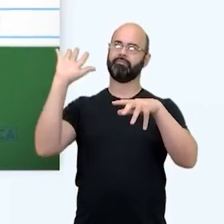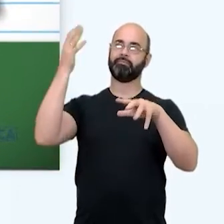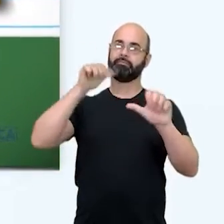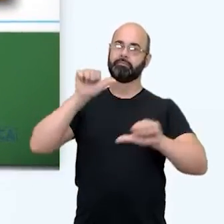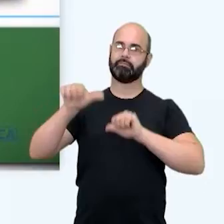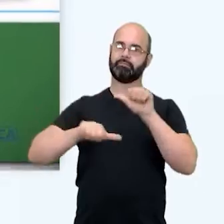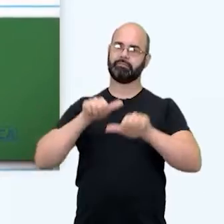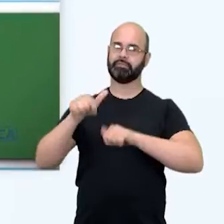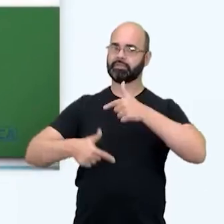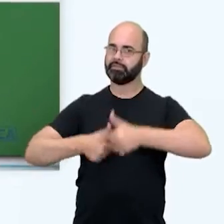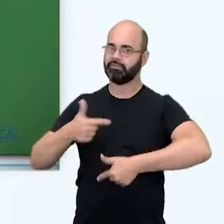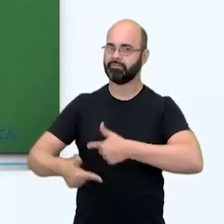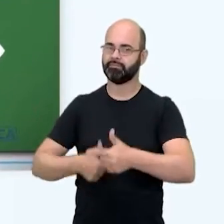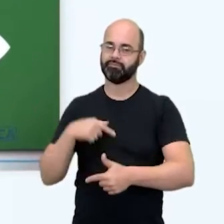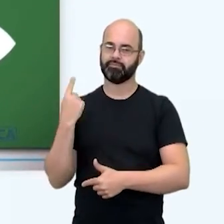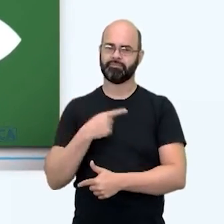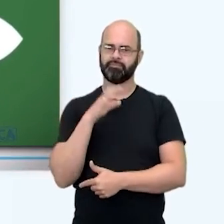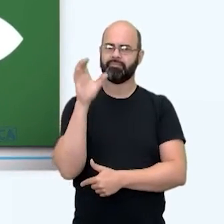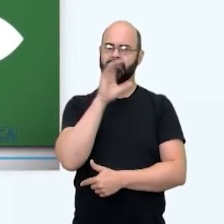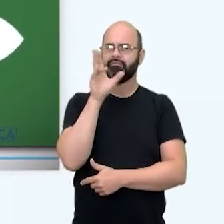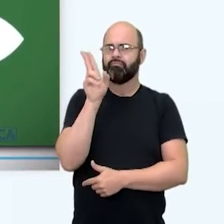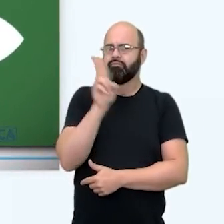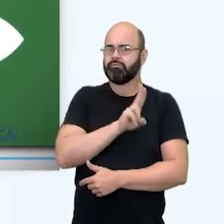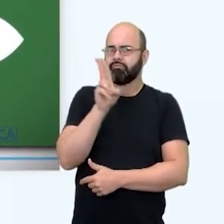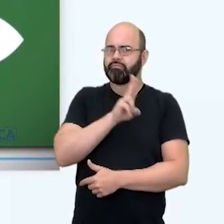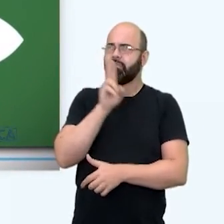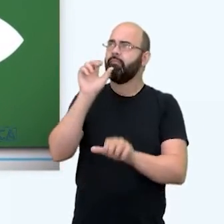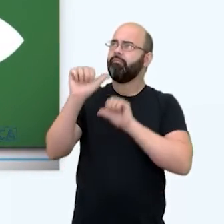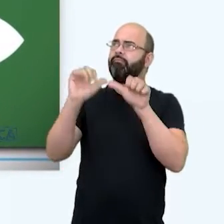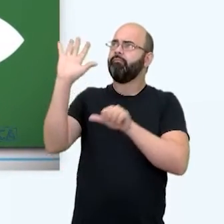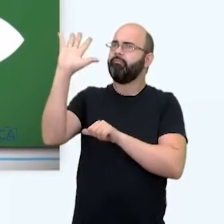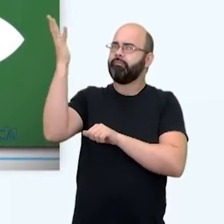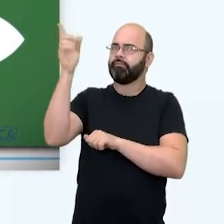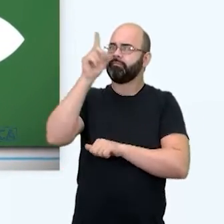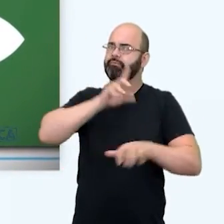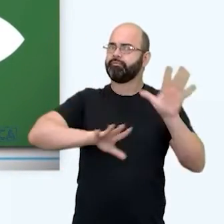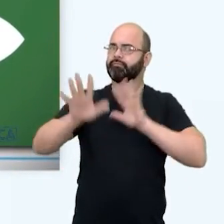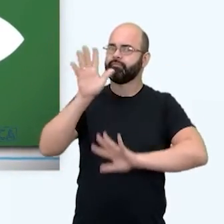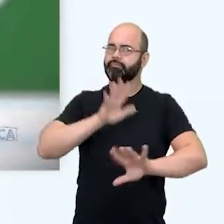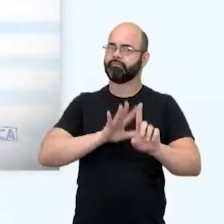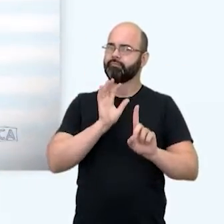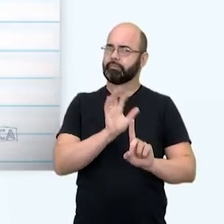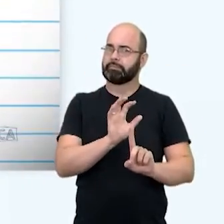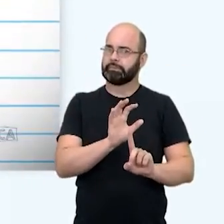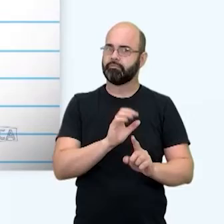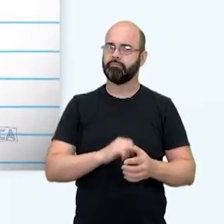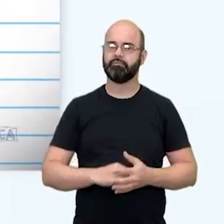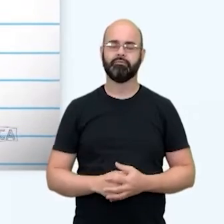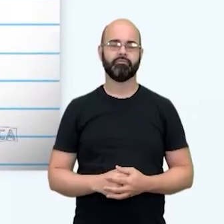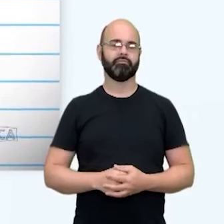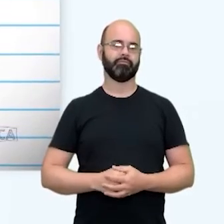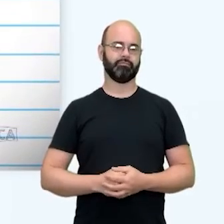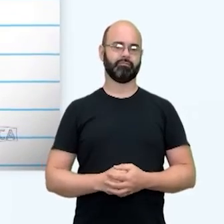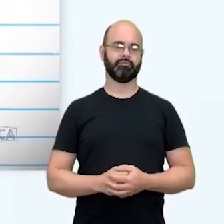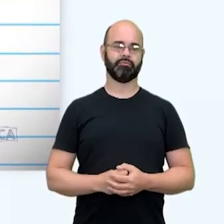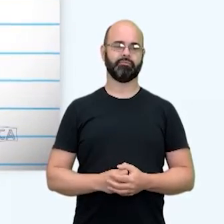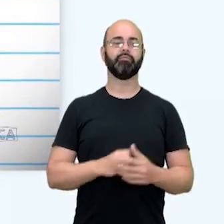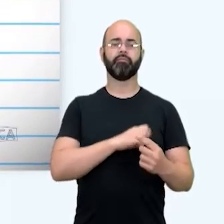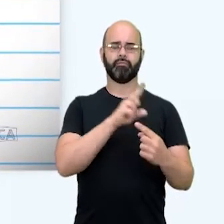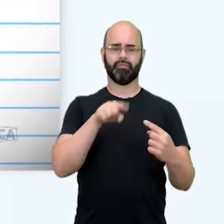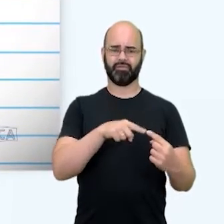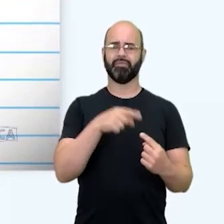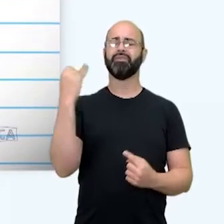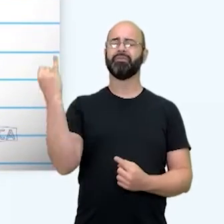Devemos tomar medidas urgentes para combater a mudança do clima e seus impactos. Sem dúvida nenhuma, este é um objetivo de